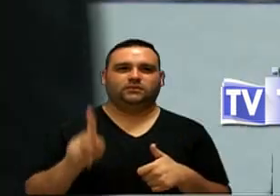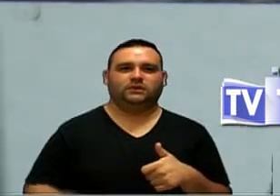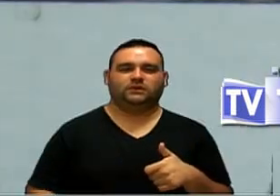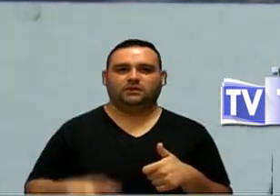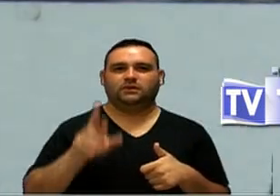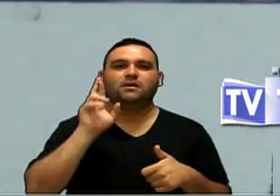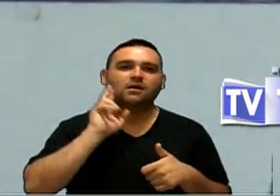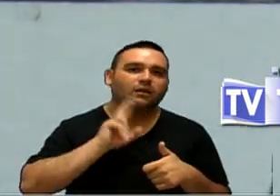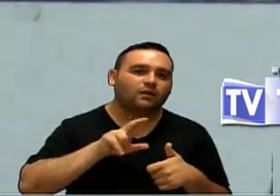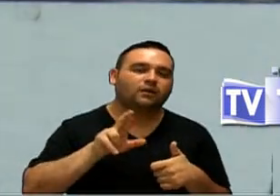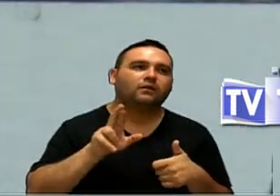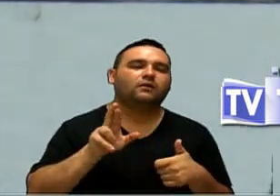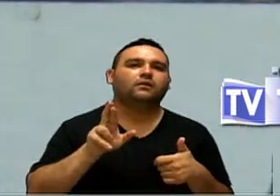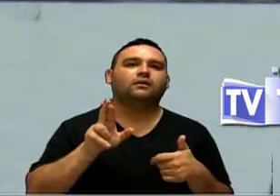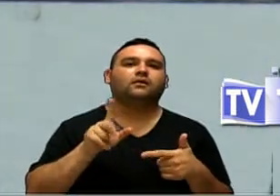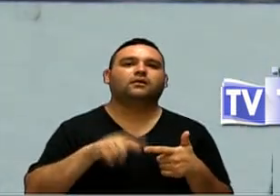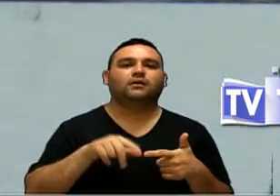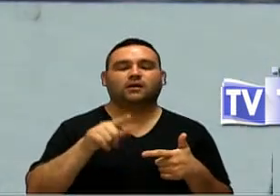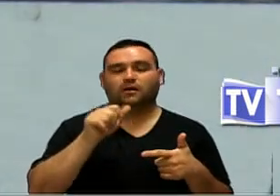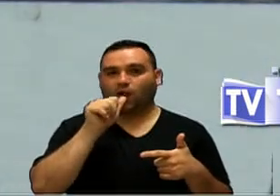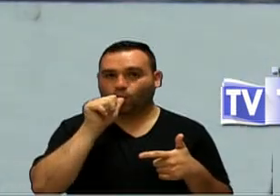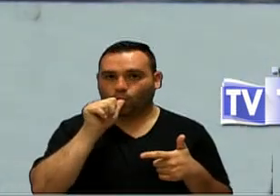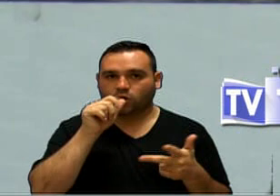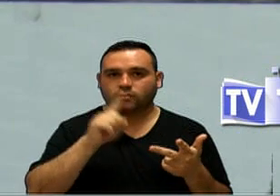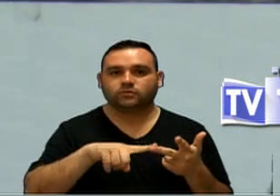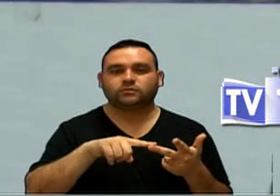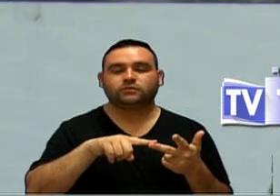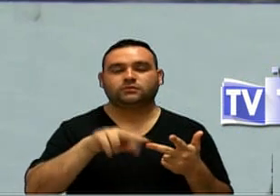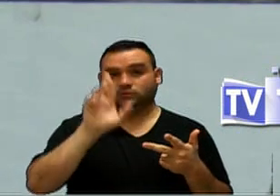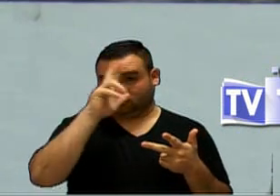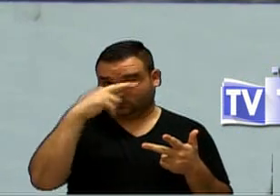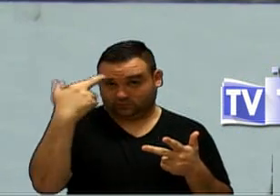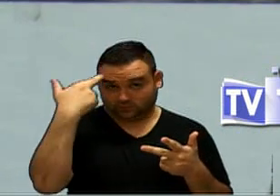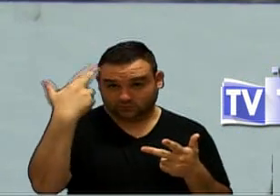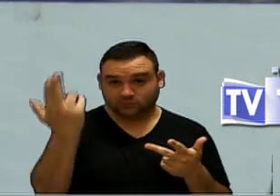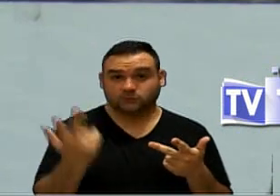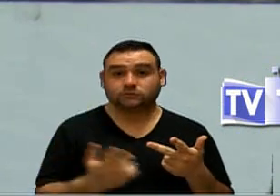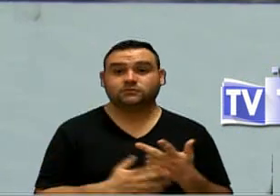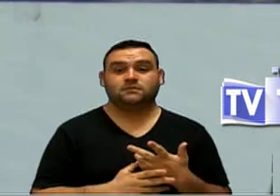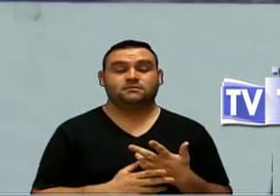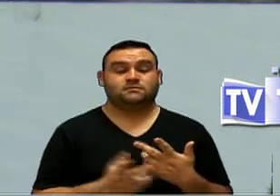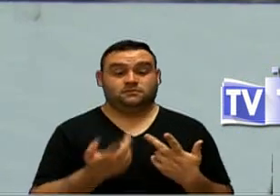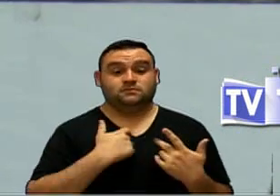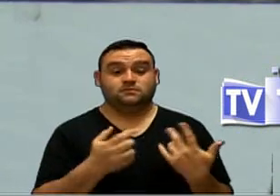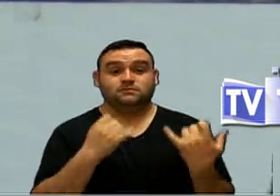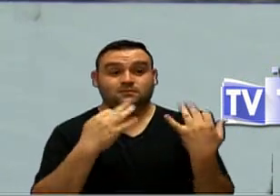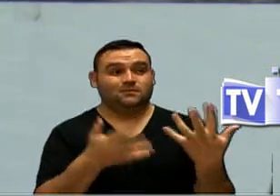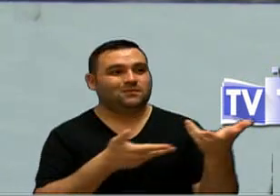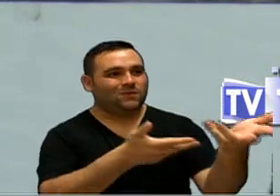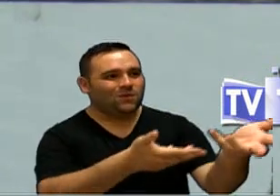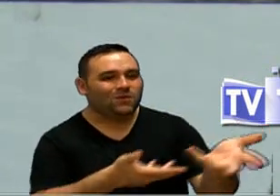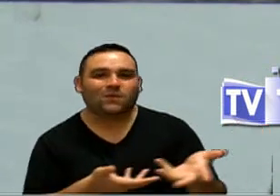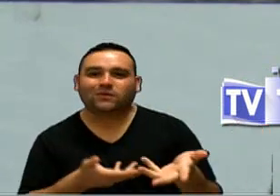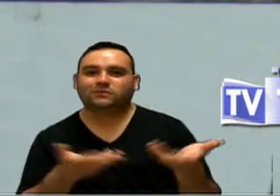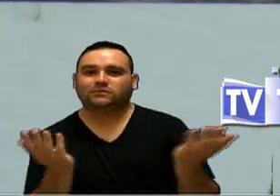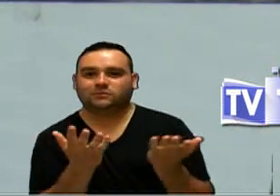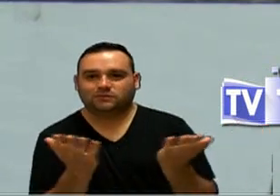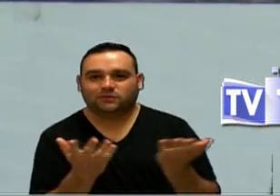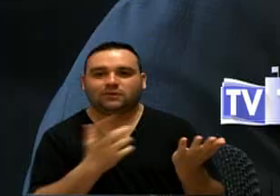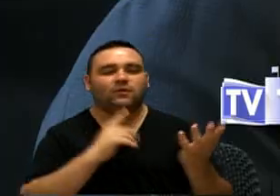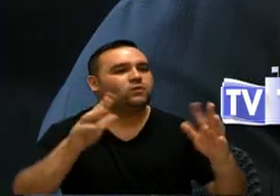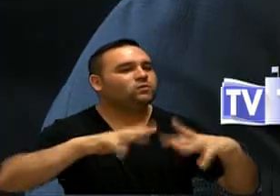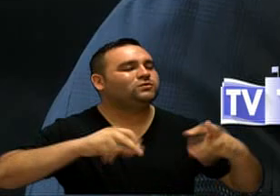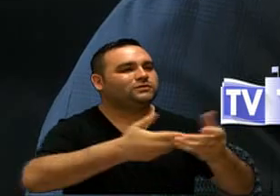do presidente Renan, do Silvano e do Militão, eu vim fazer um convite